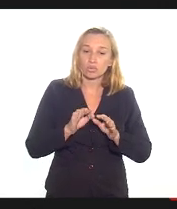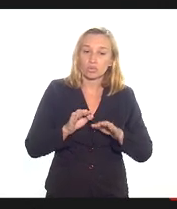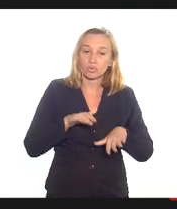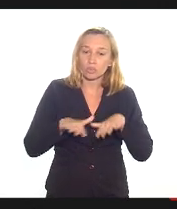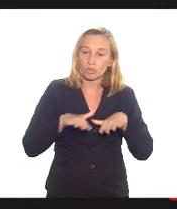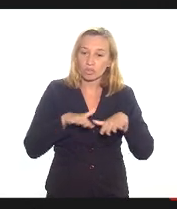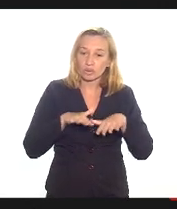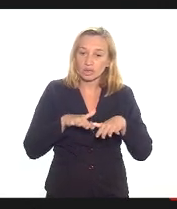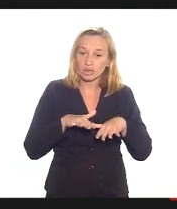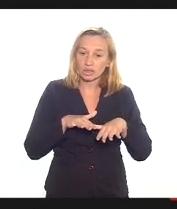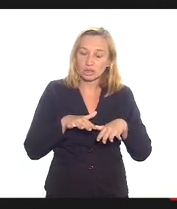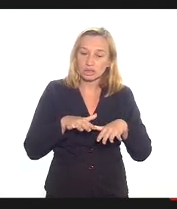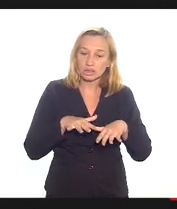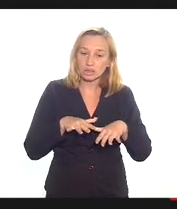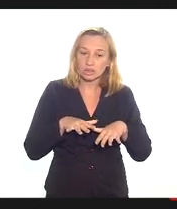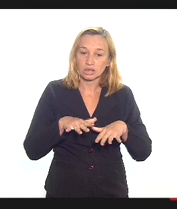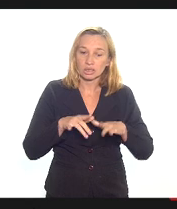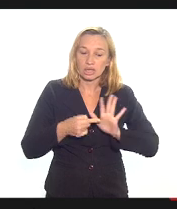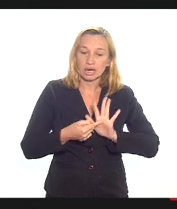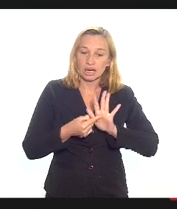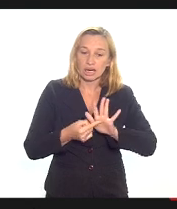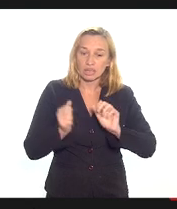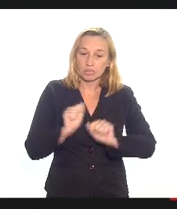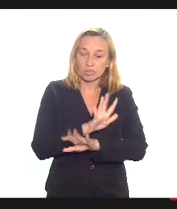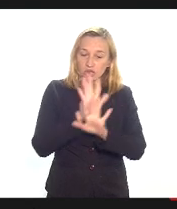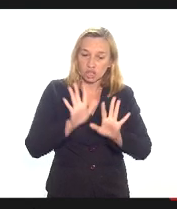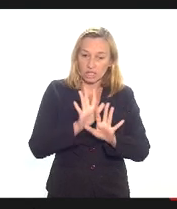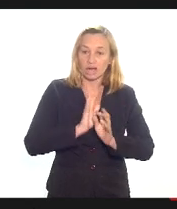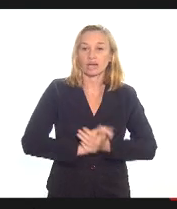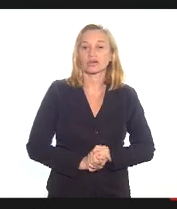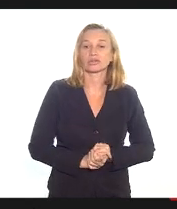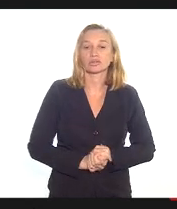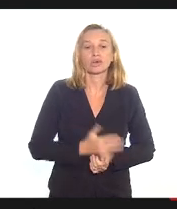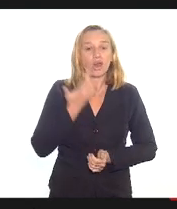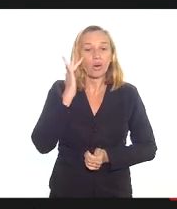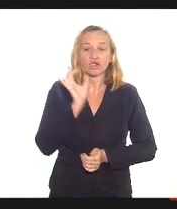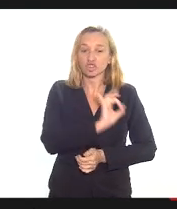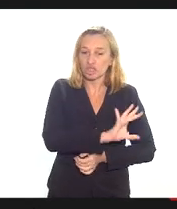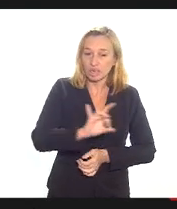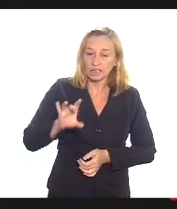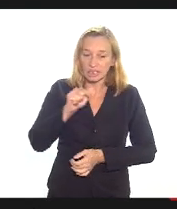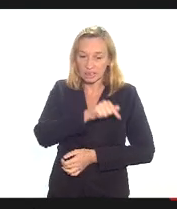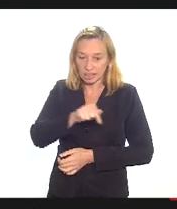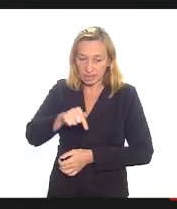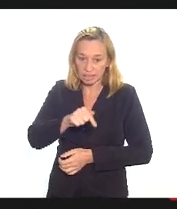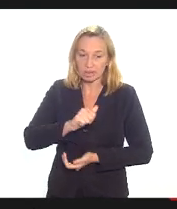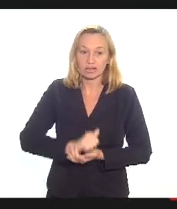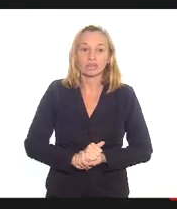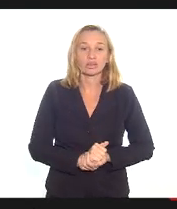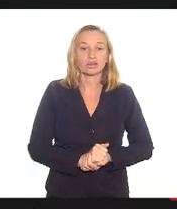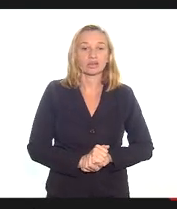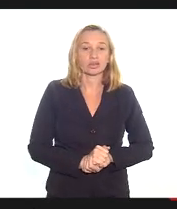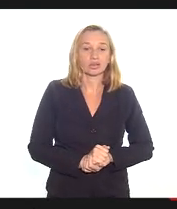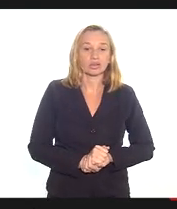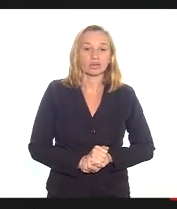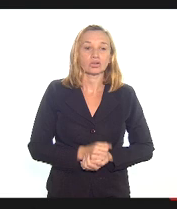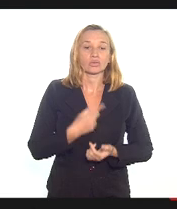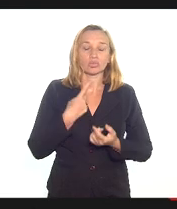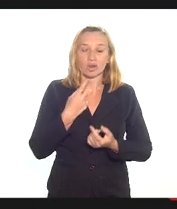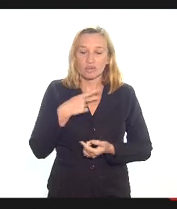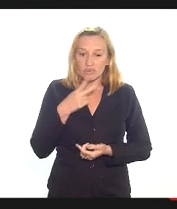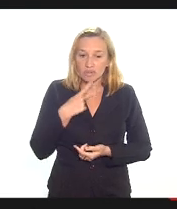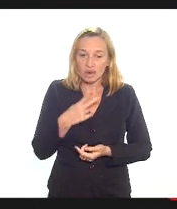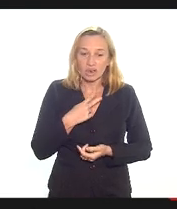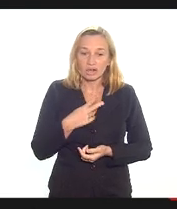em prol da previsibilidade, né? Então, eu acho que cabe aqui um questionamento sobre